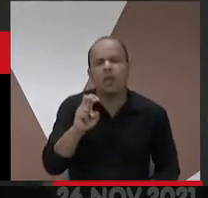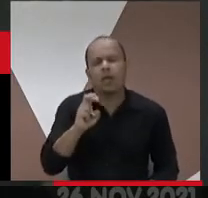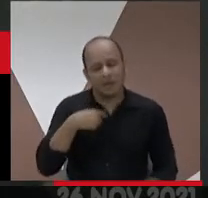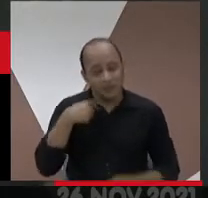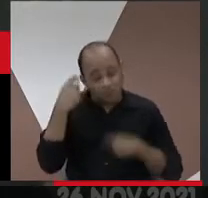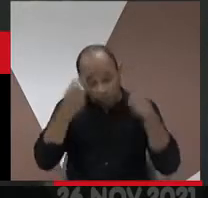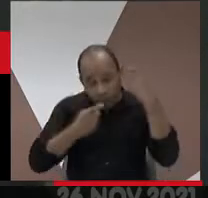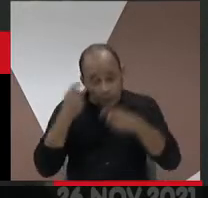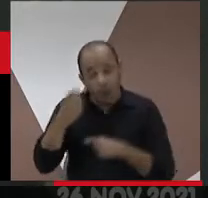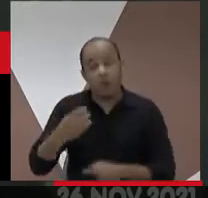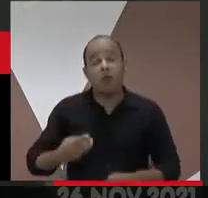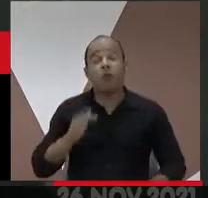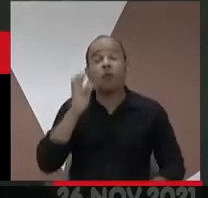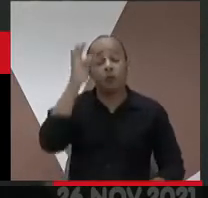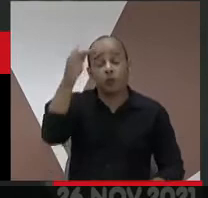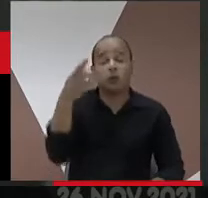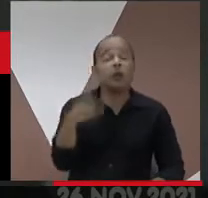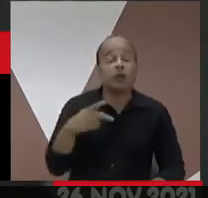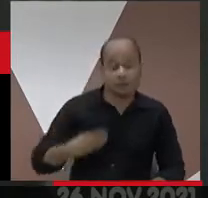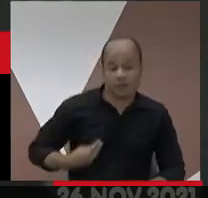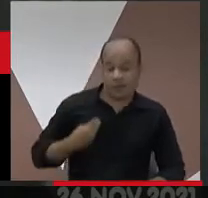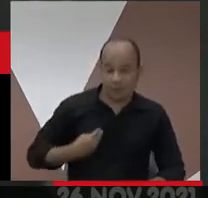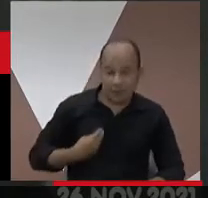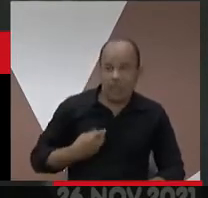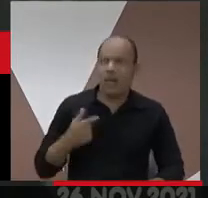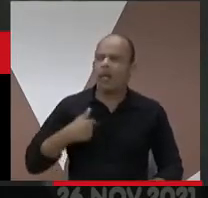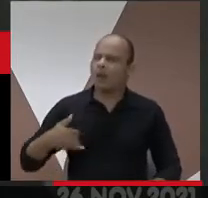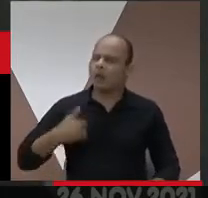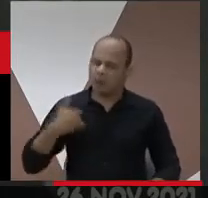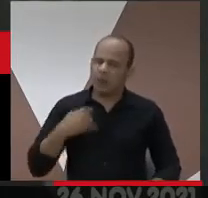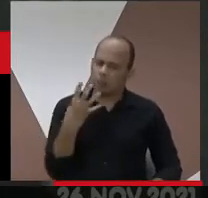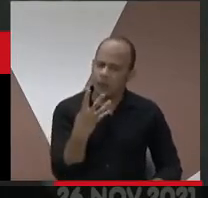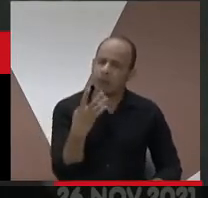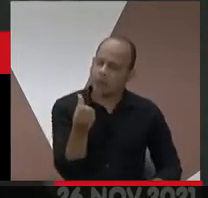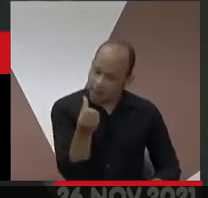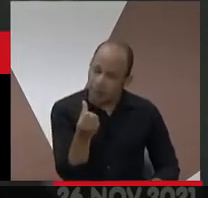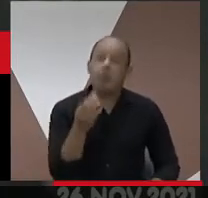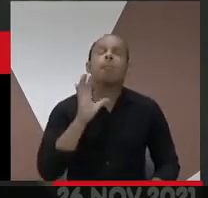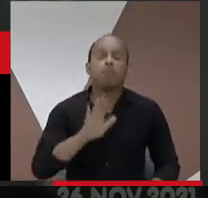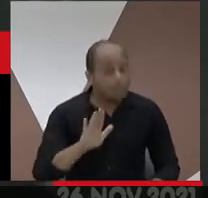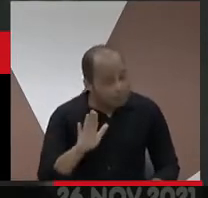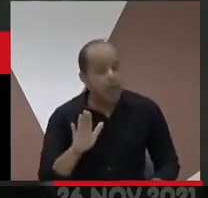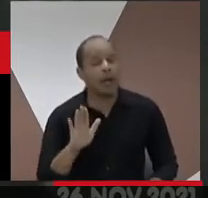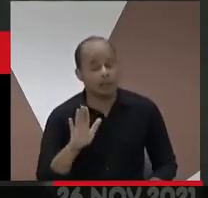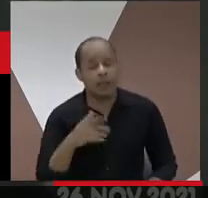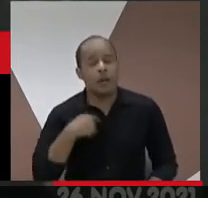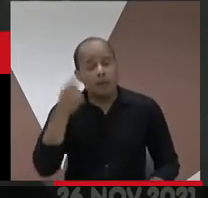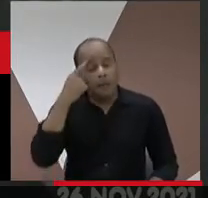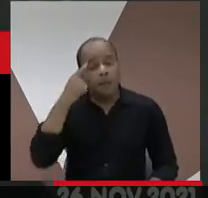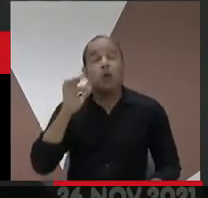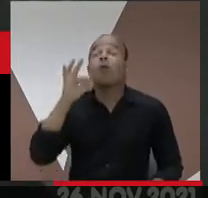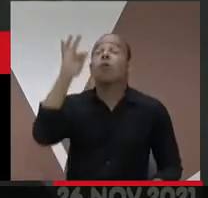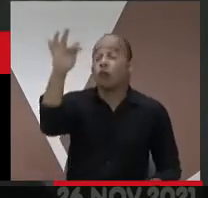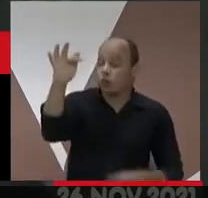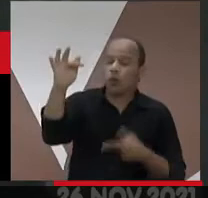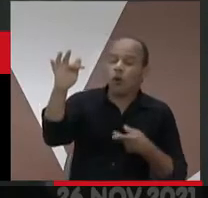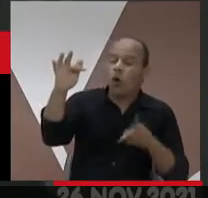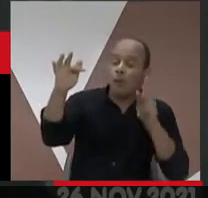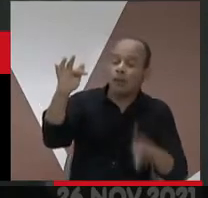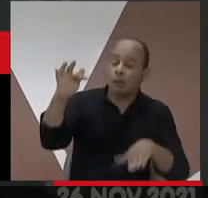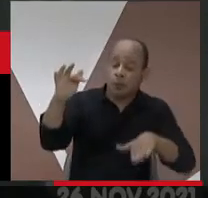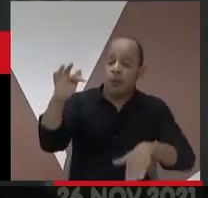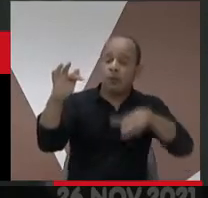preocupado com as outras crianças, estou preocupado comigo, tenho 46 anos hoje, mas eu fico pensando no mundo que vai ficar para essas pessoas, né?